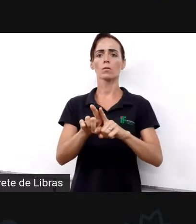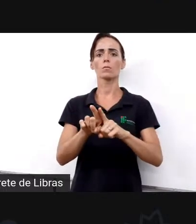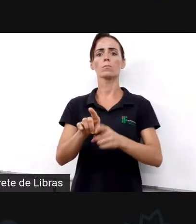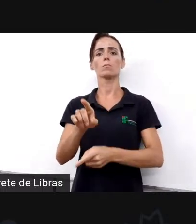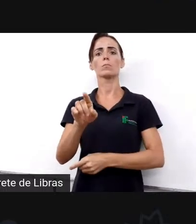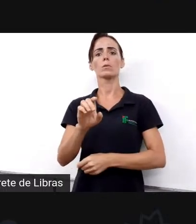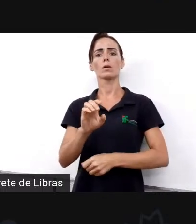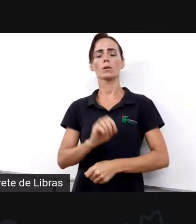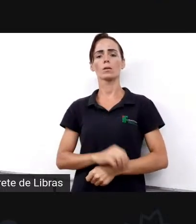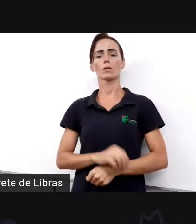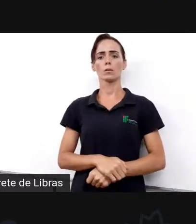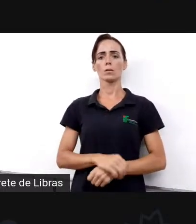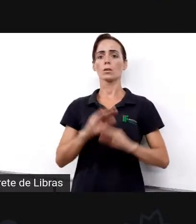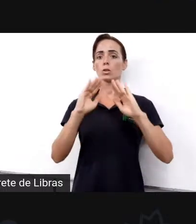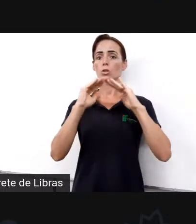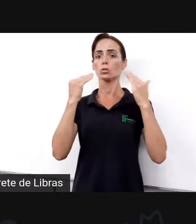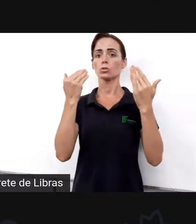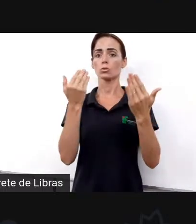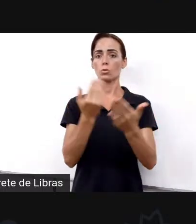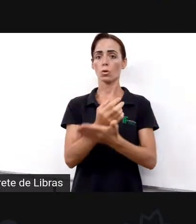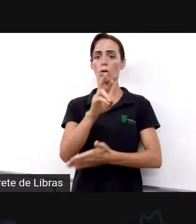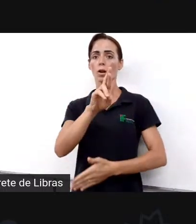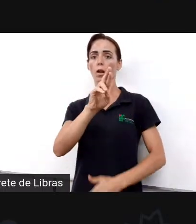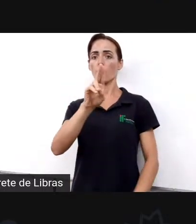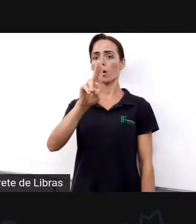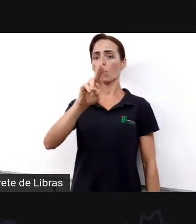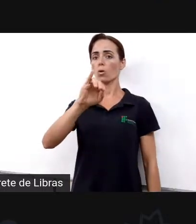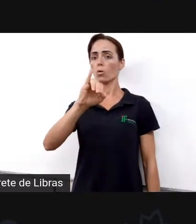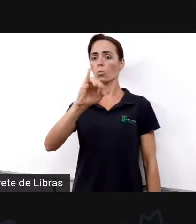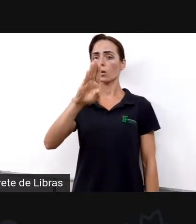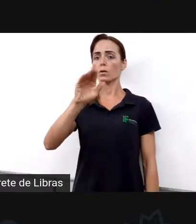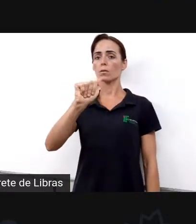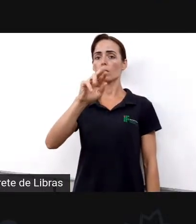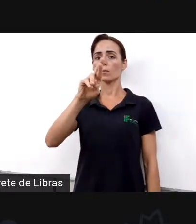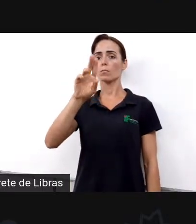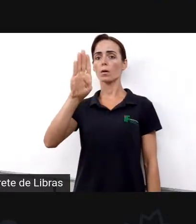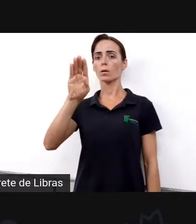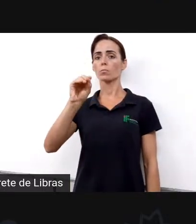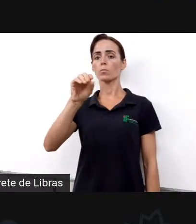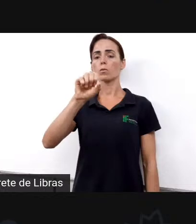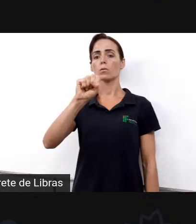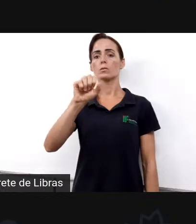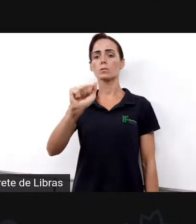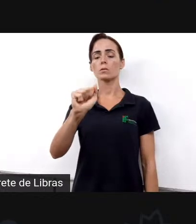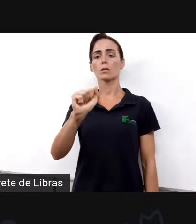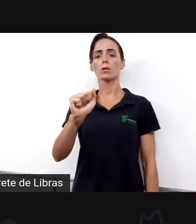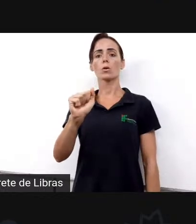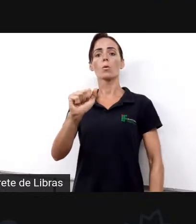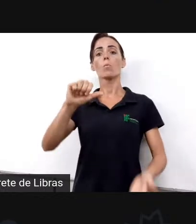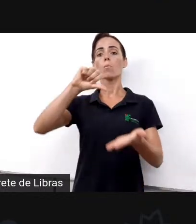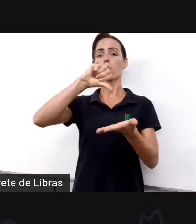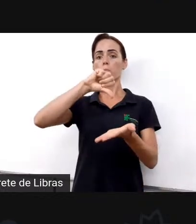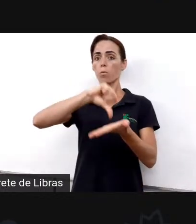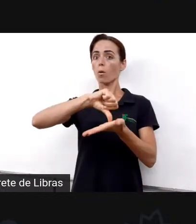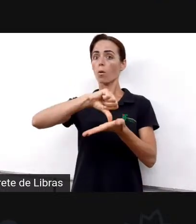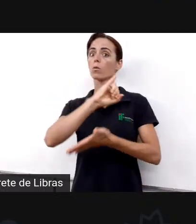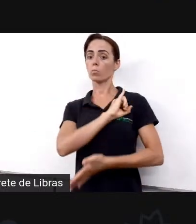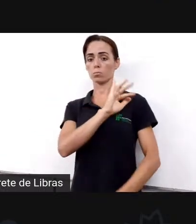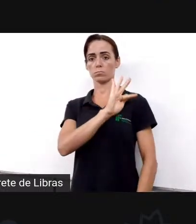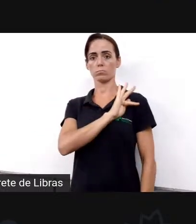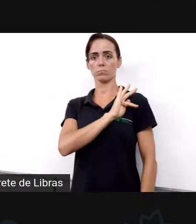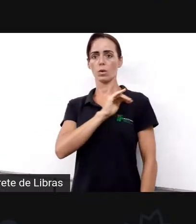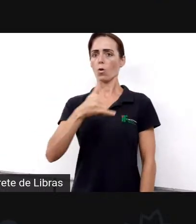Colégio Evangélico Rui Barbosa como polo do IFAR. o que muito nos orgulha por